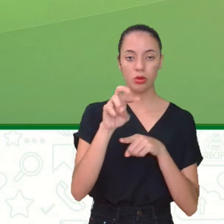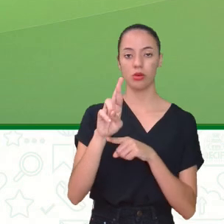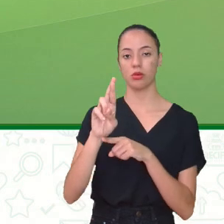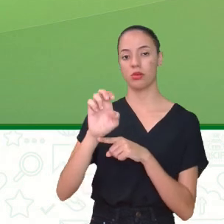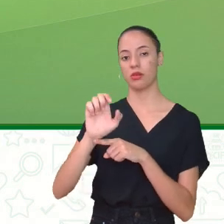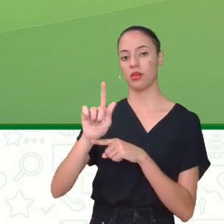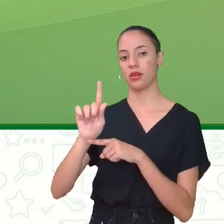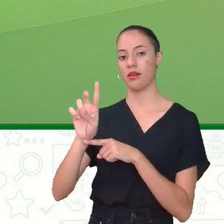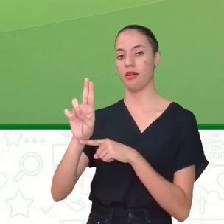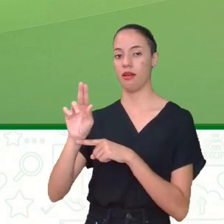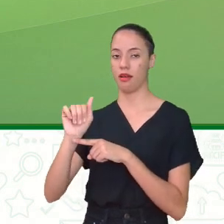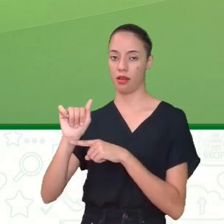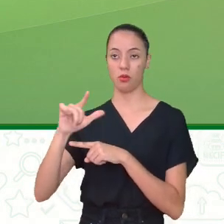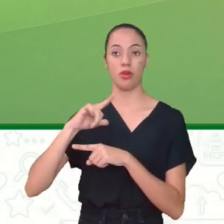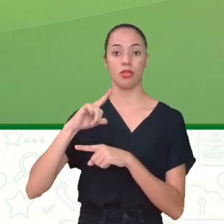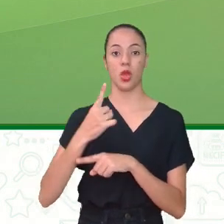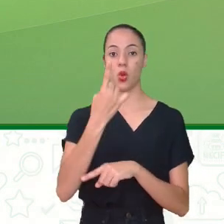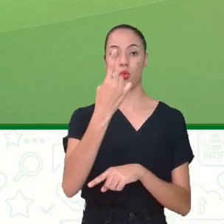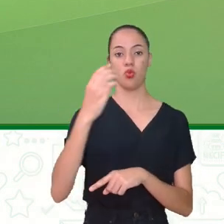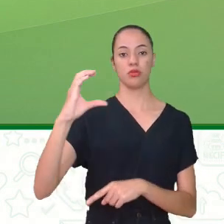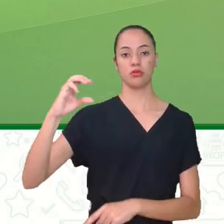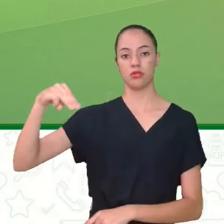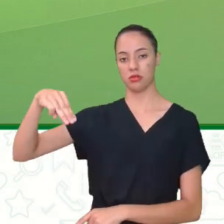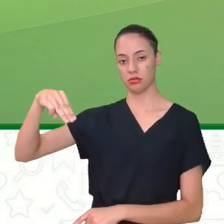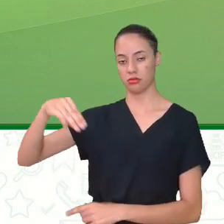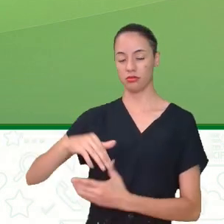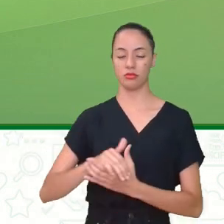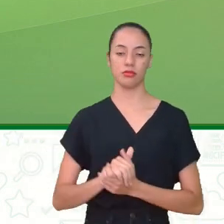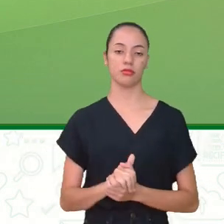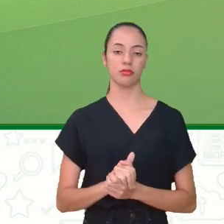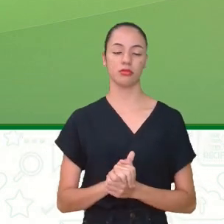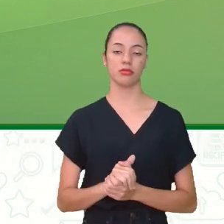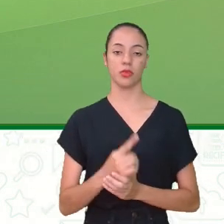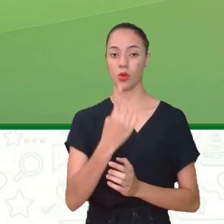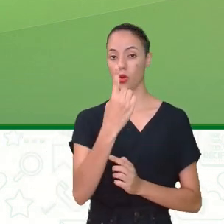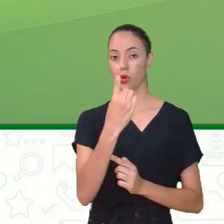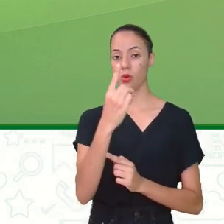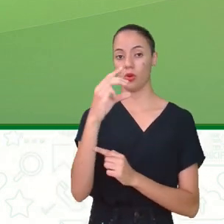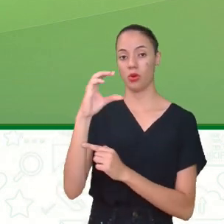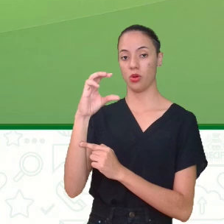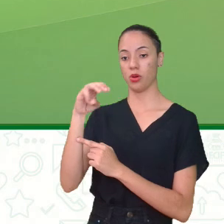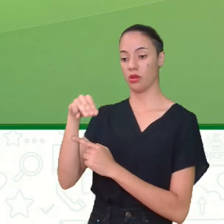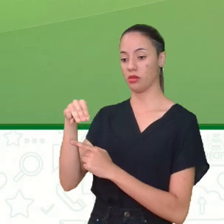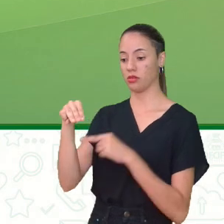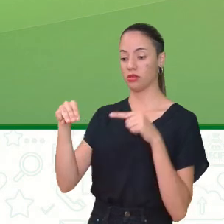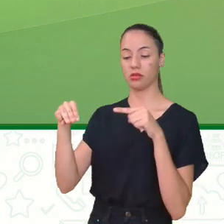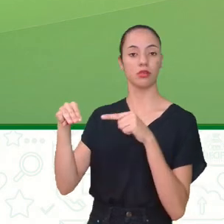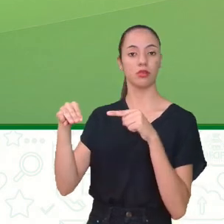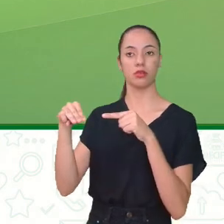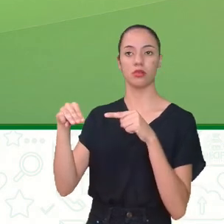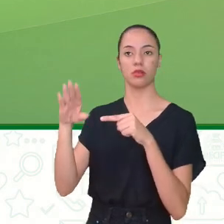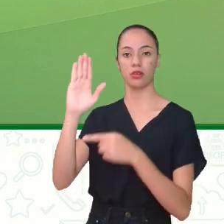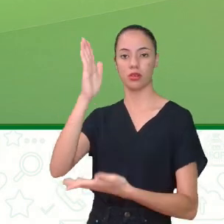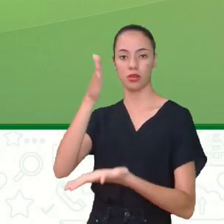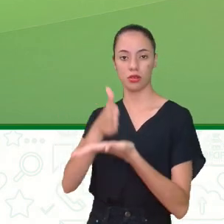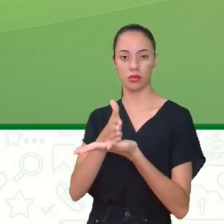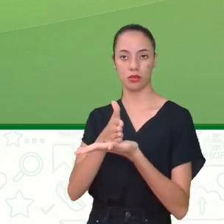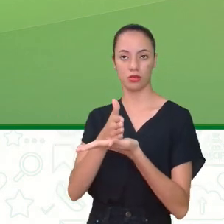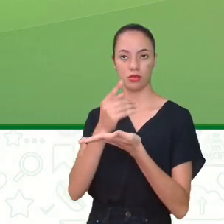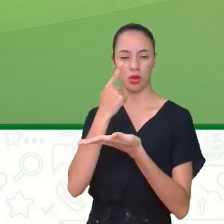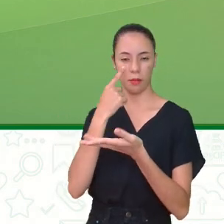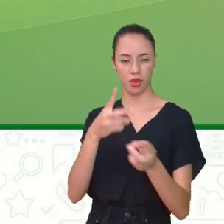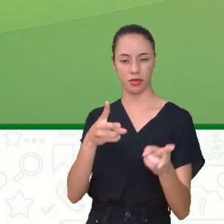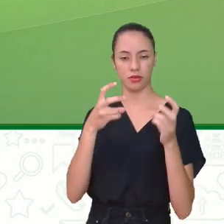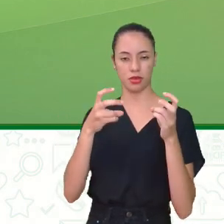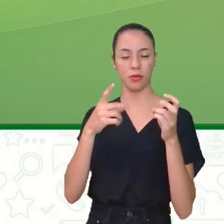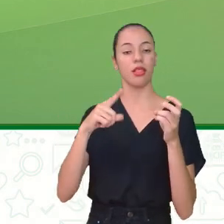tem 1 centímetro, e esse 1 centímetro, ele foi dividido aí ao meio, perceberam? Eu